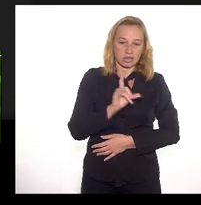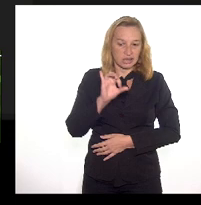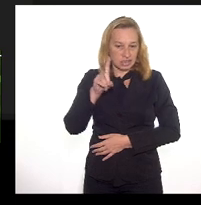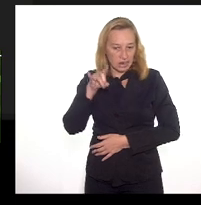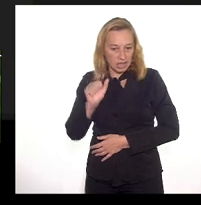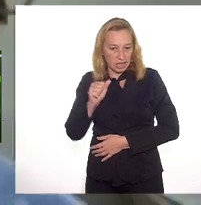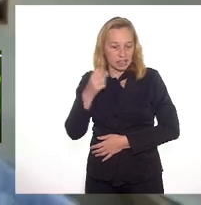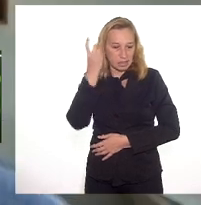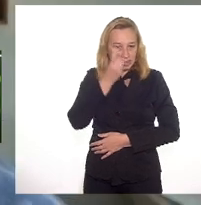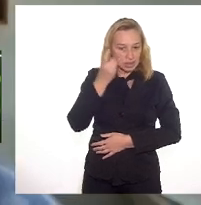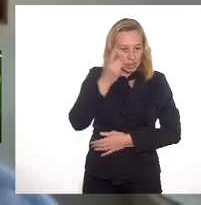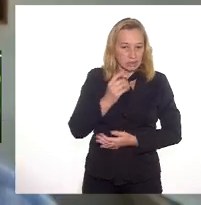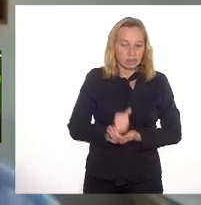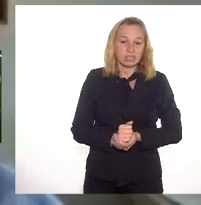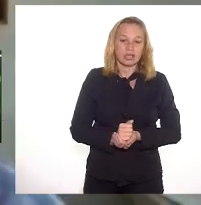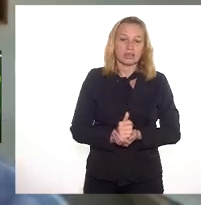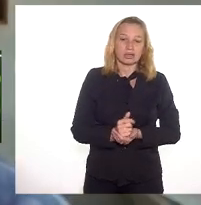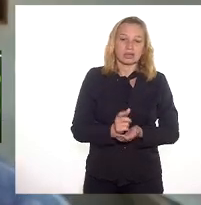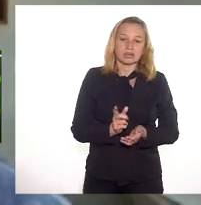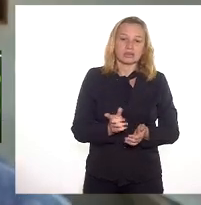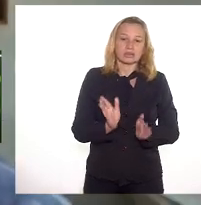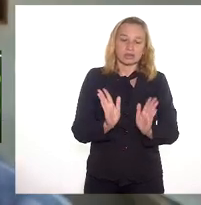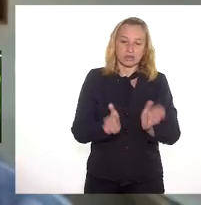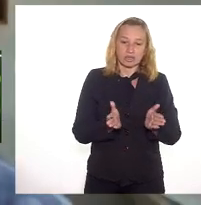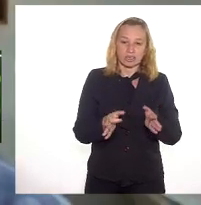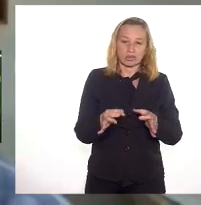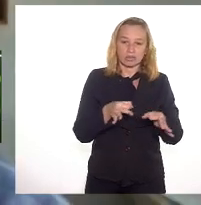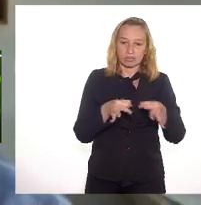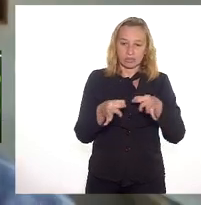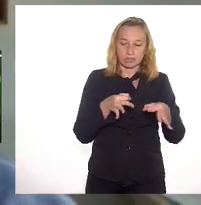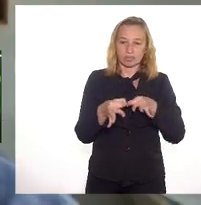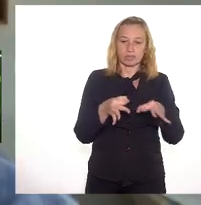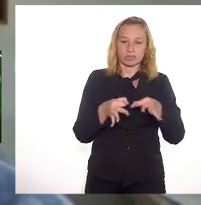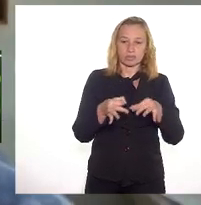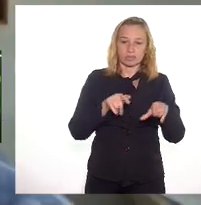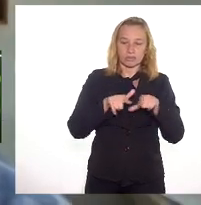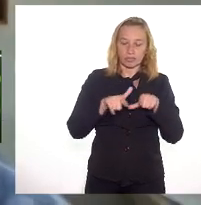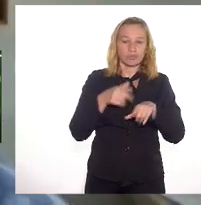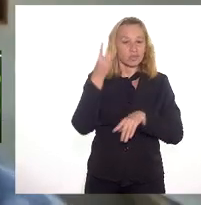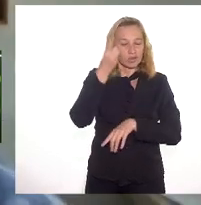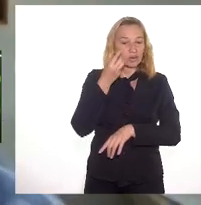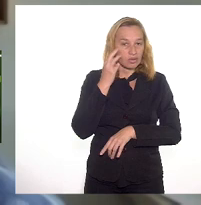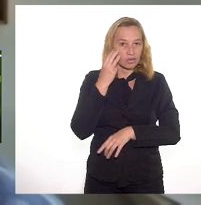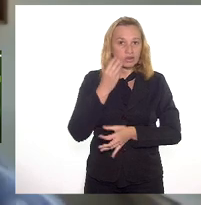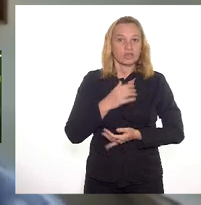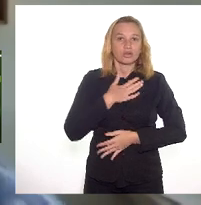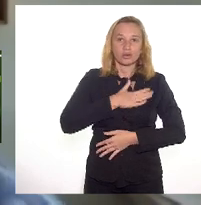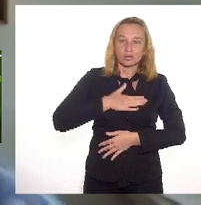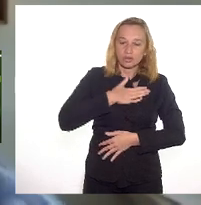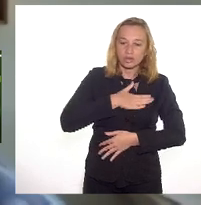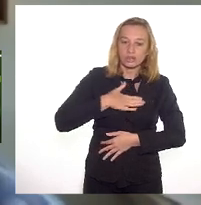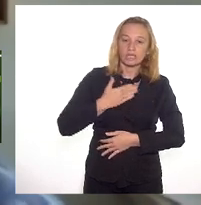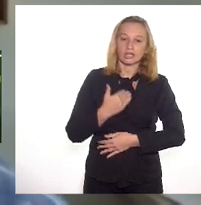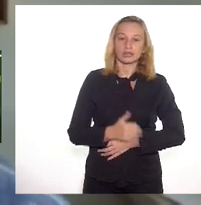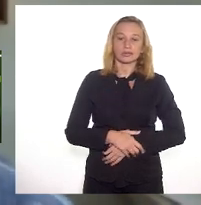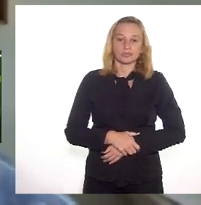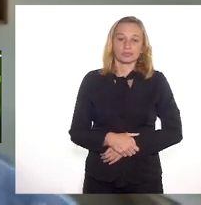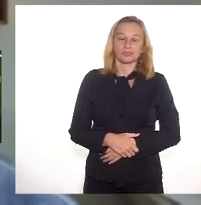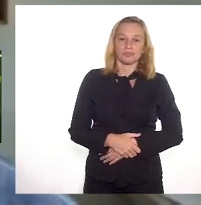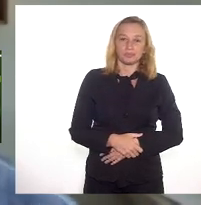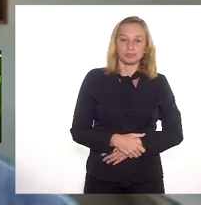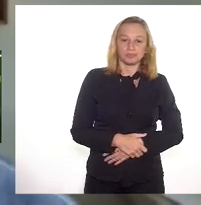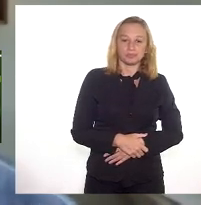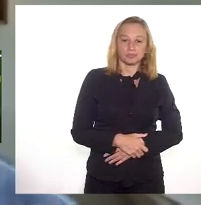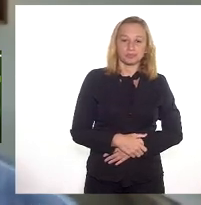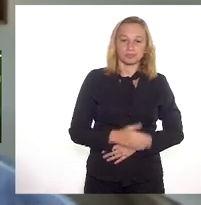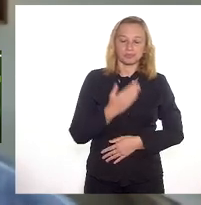estar constando do nosso plano de trabalho, deputado Valdeque, eu gostaria de submeter